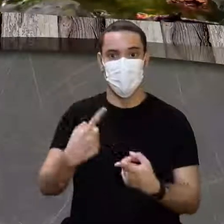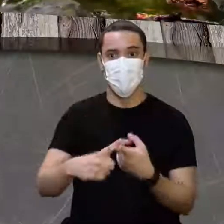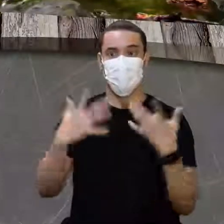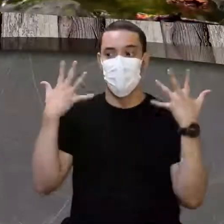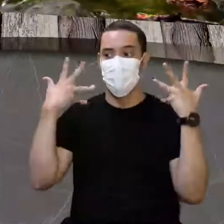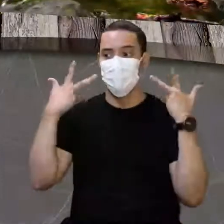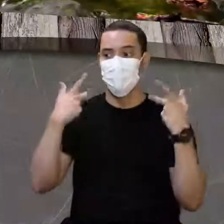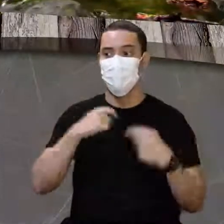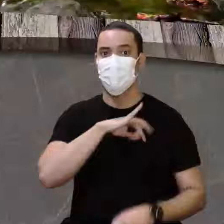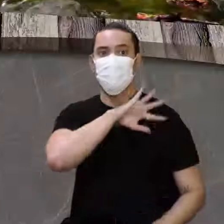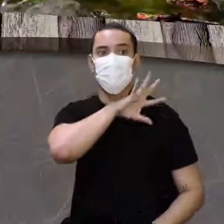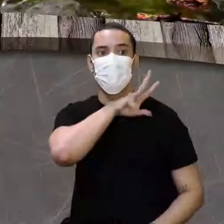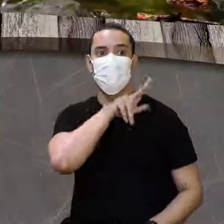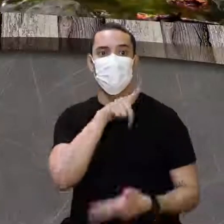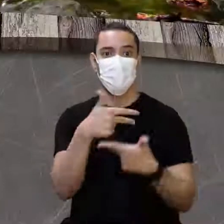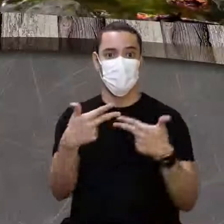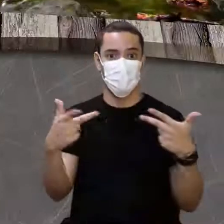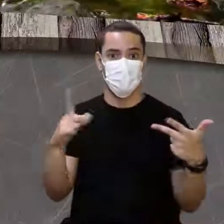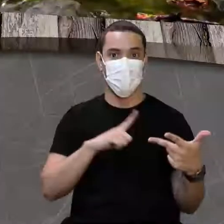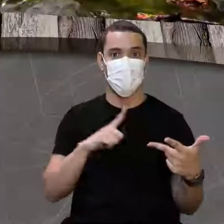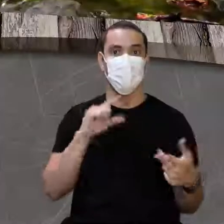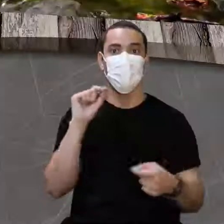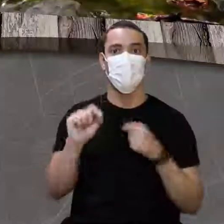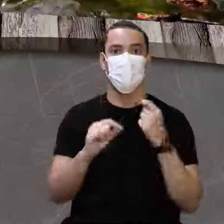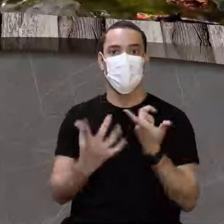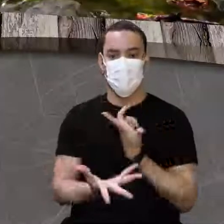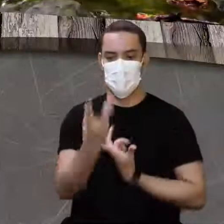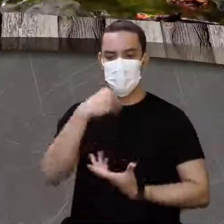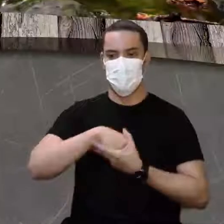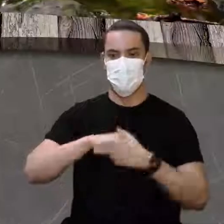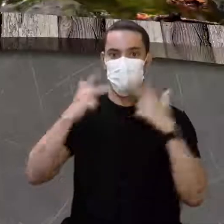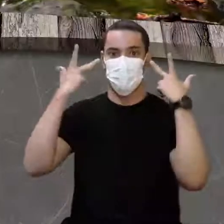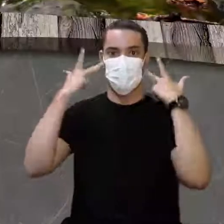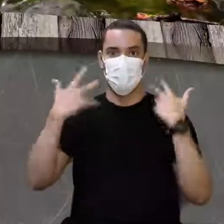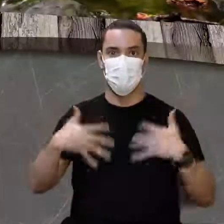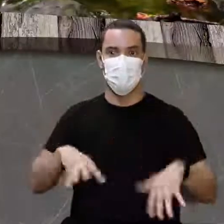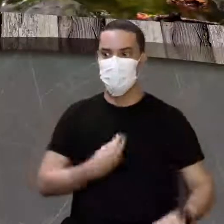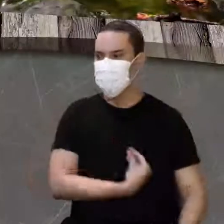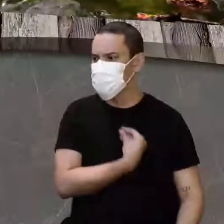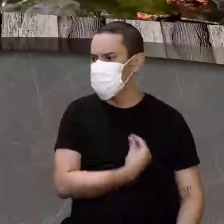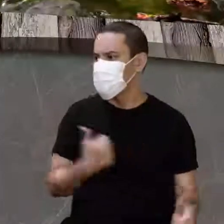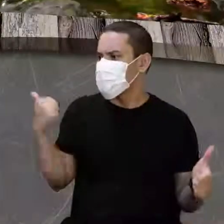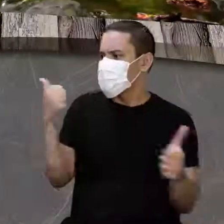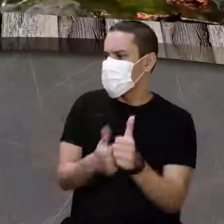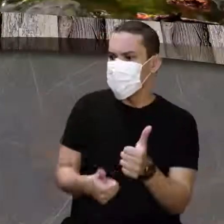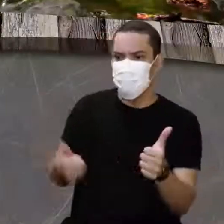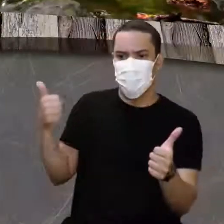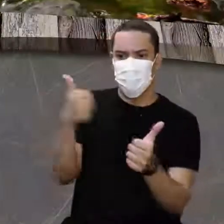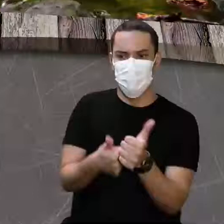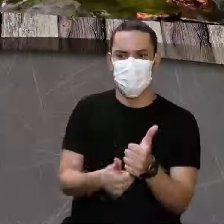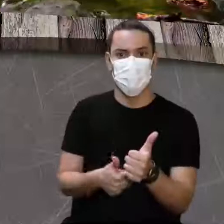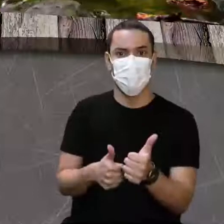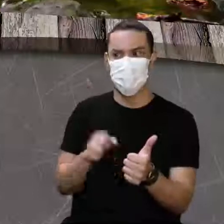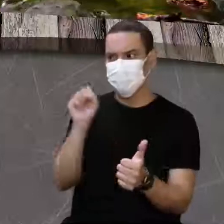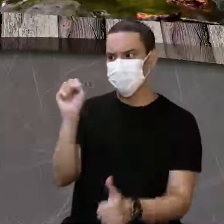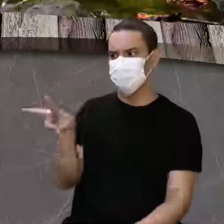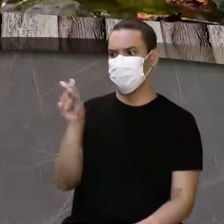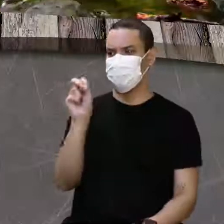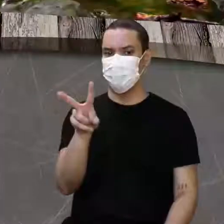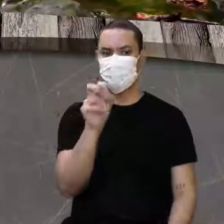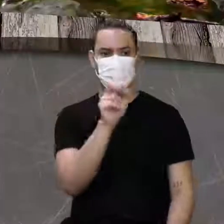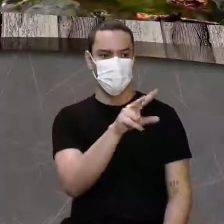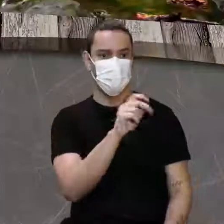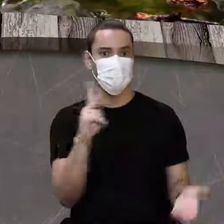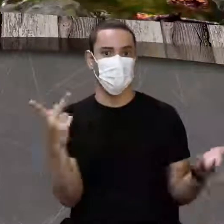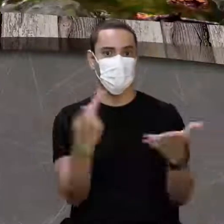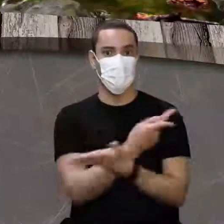têm instintos, instinto de sobrevivência. Então a gente vê tantas situações que acontecem